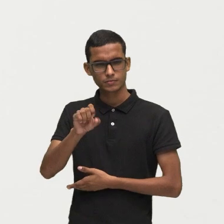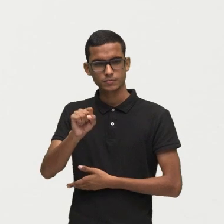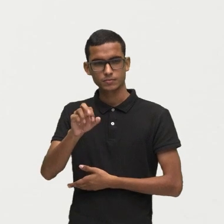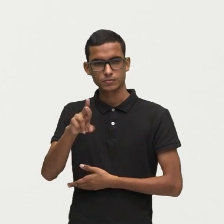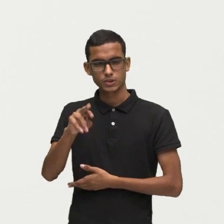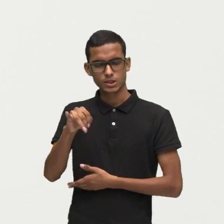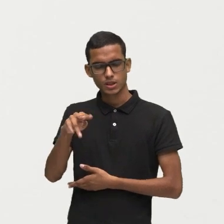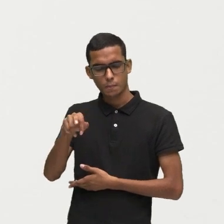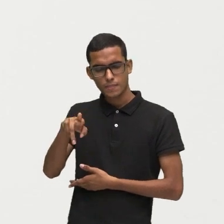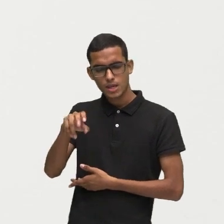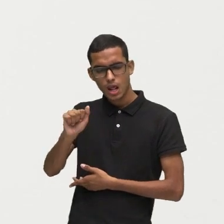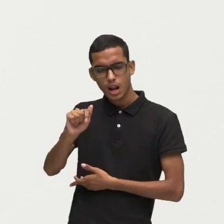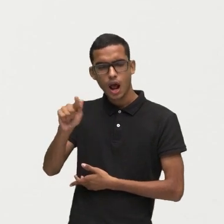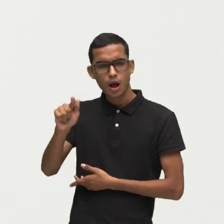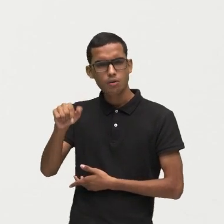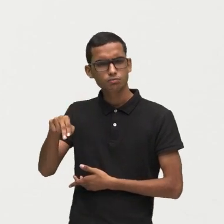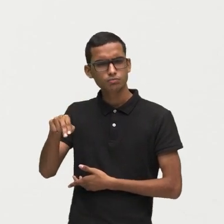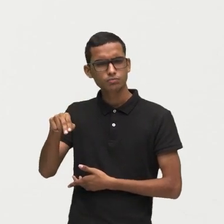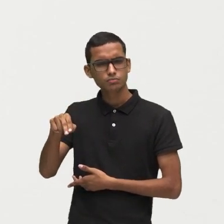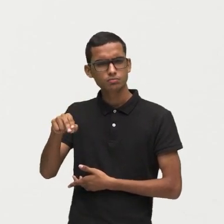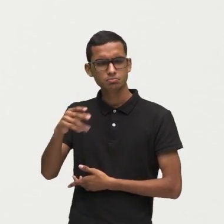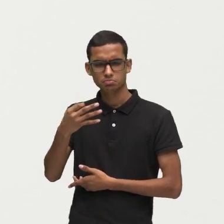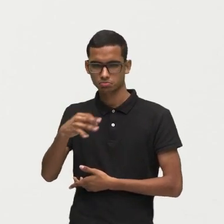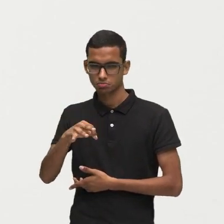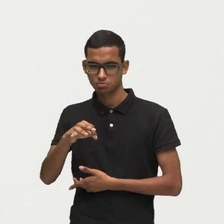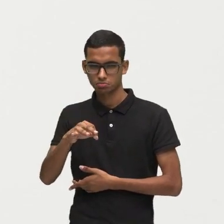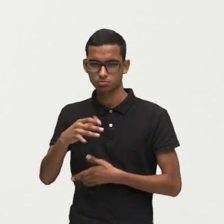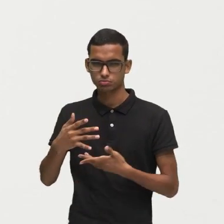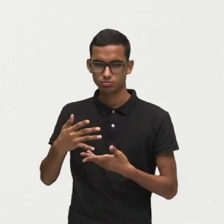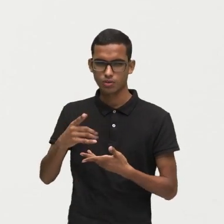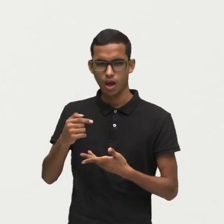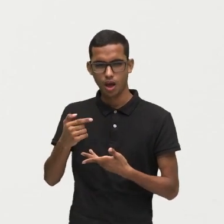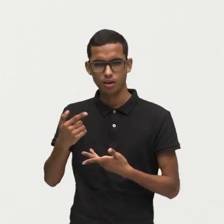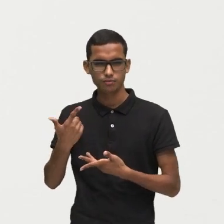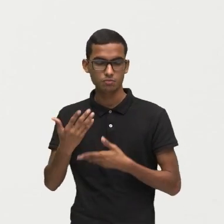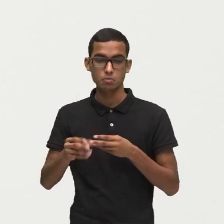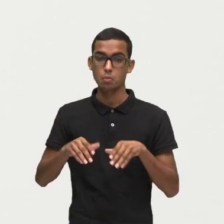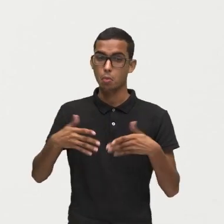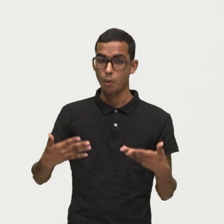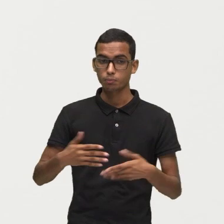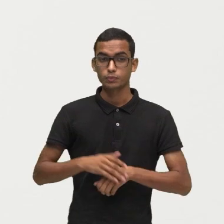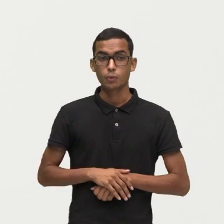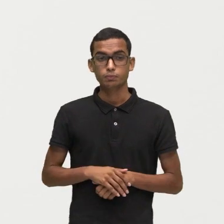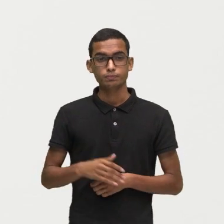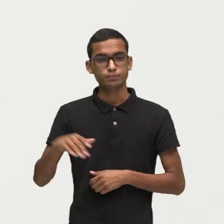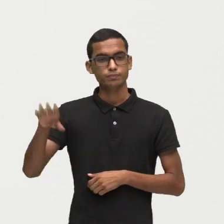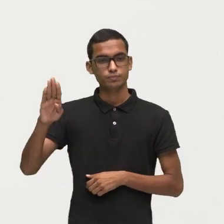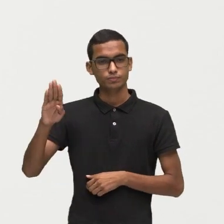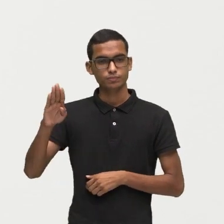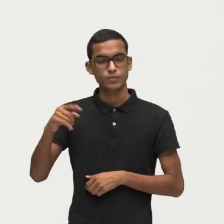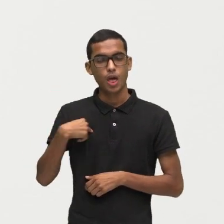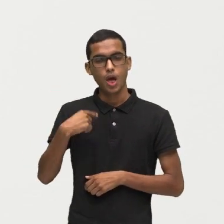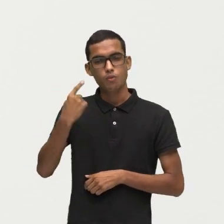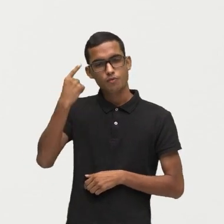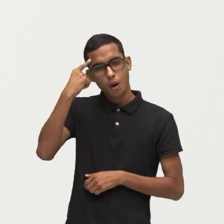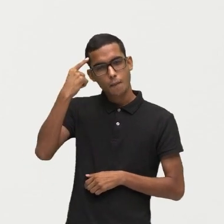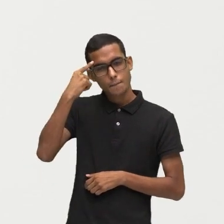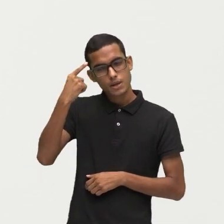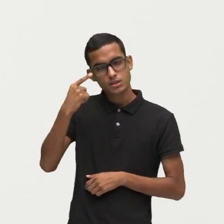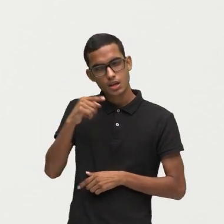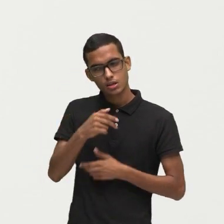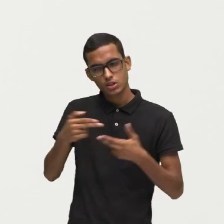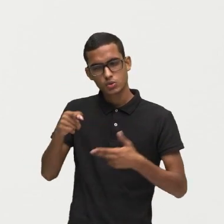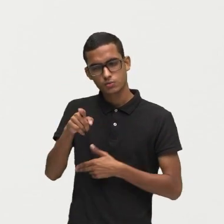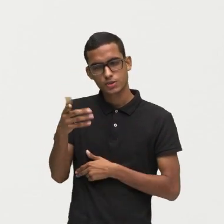pretérito indefinido? Letra B. Voy a pensar en lo que me dices. Aí eu tenho o verbo